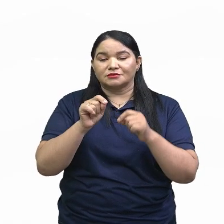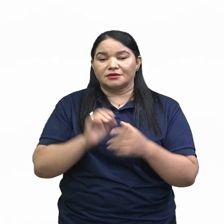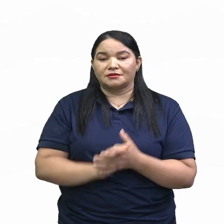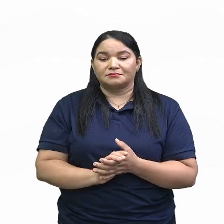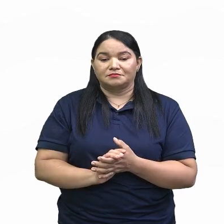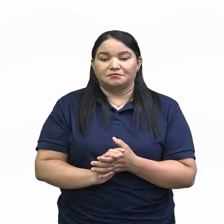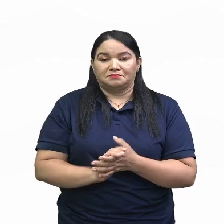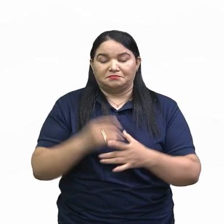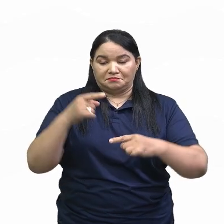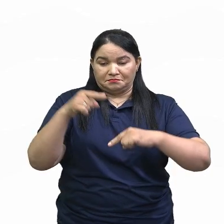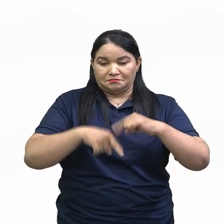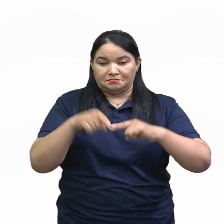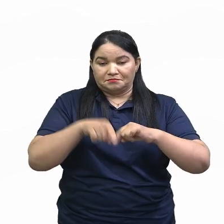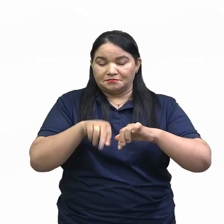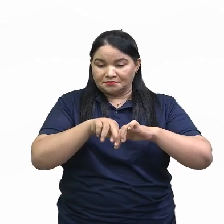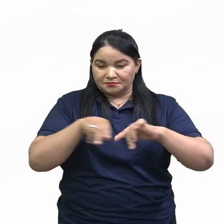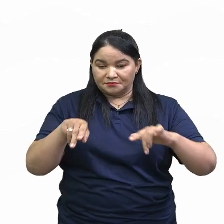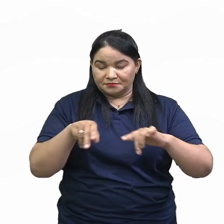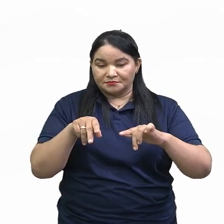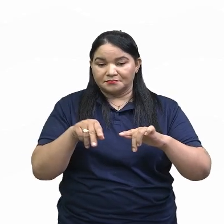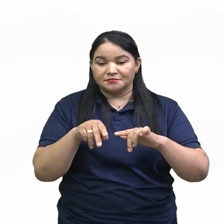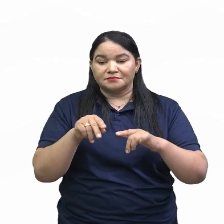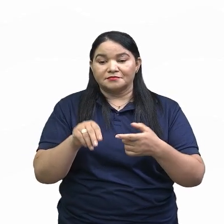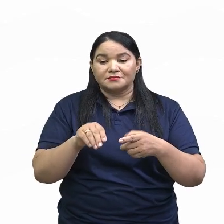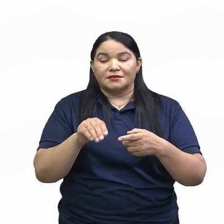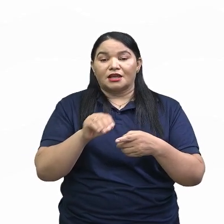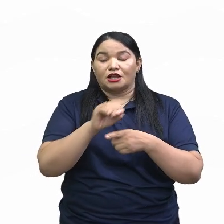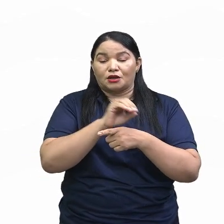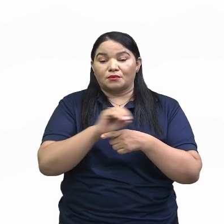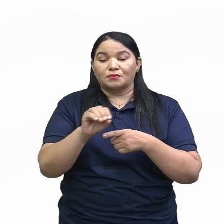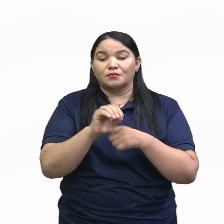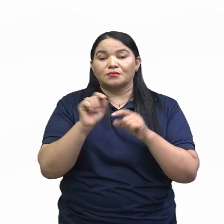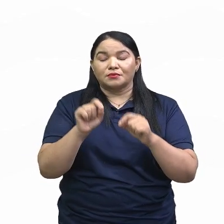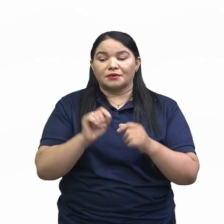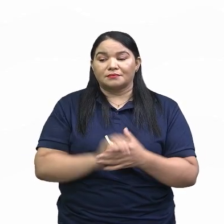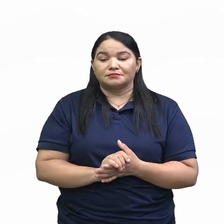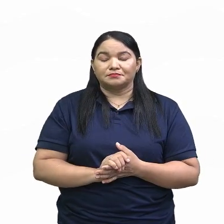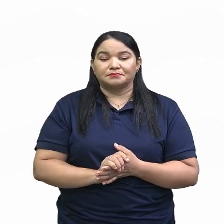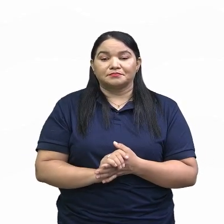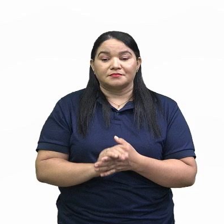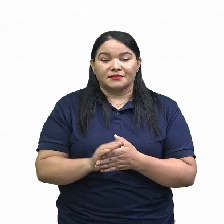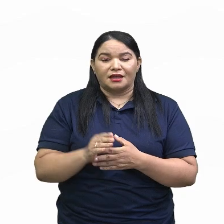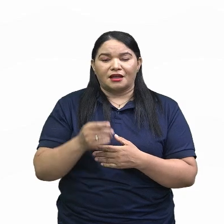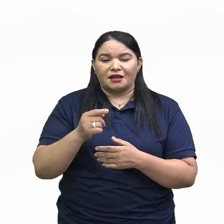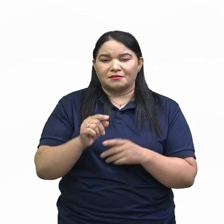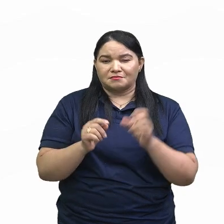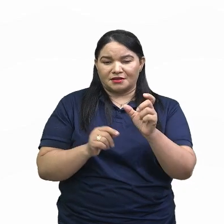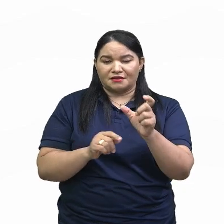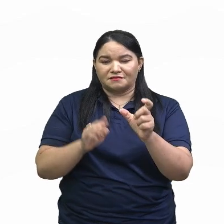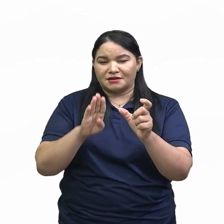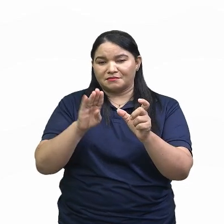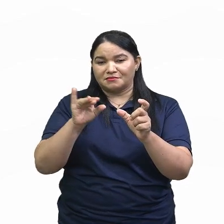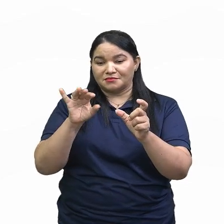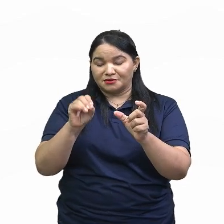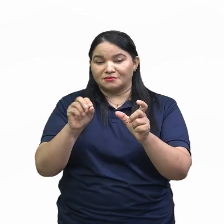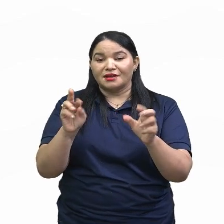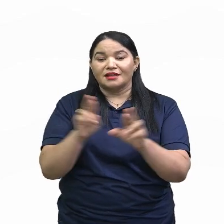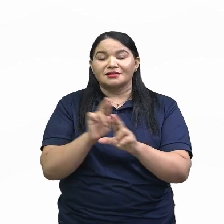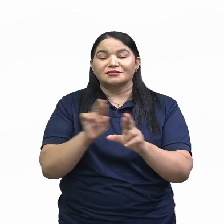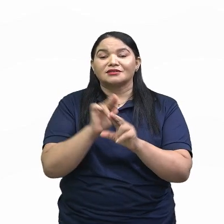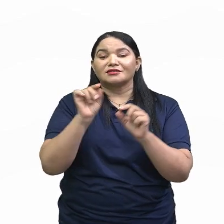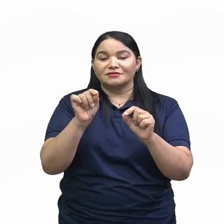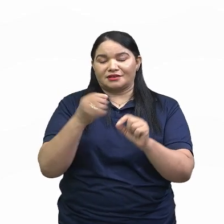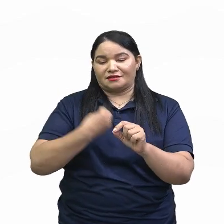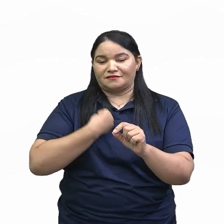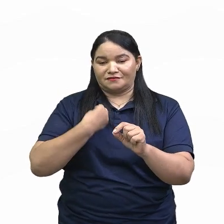da biomassa. Quando a gente observa a palavra bio, a gente já sabe ali que tem algo relacionado à vida,